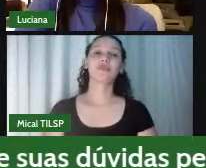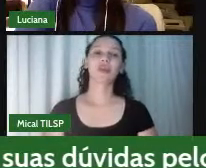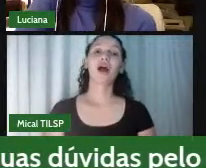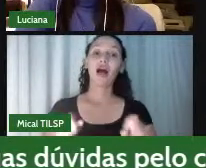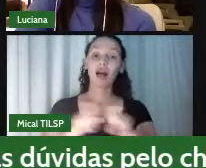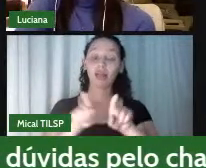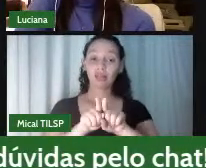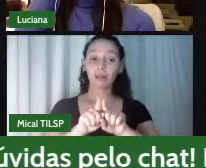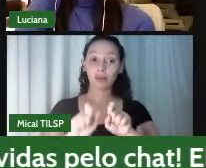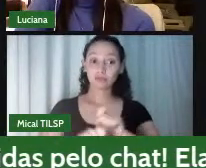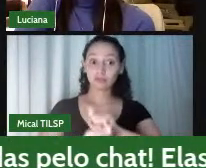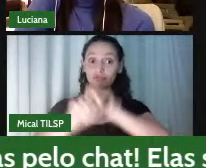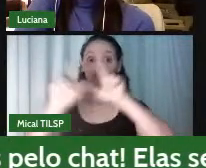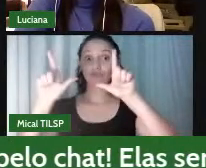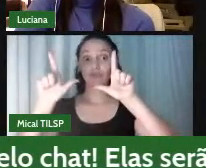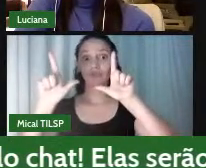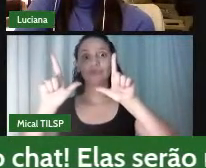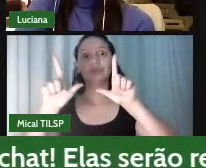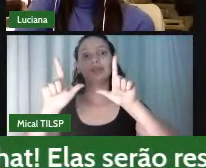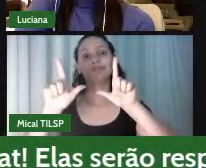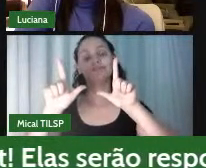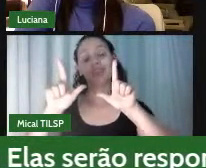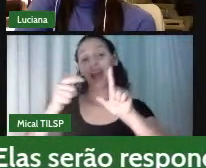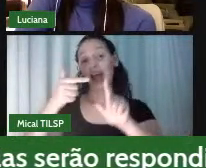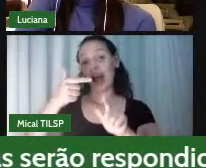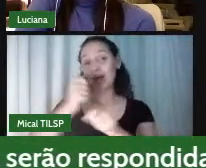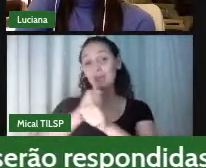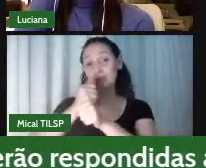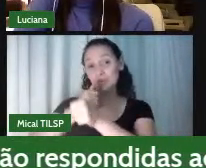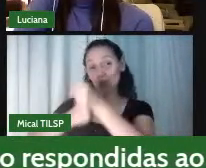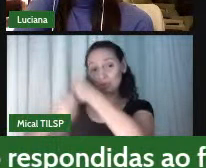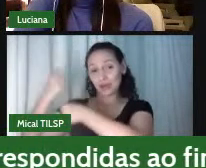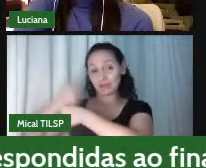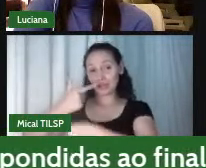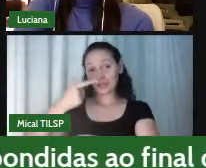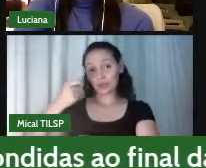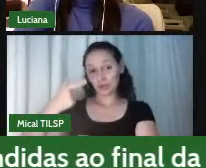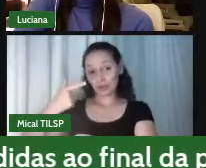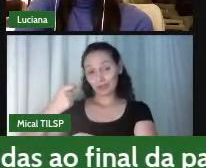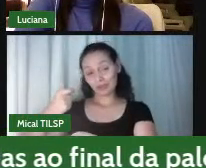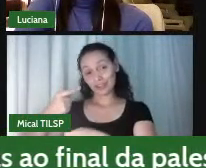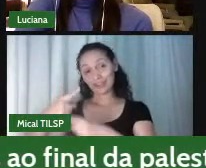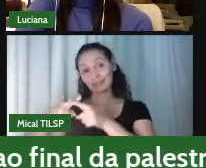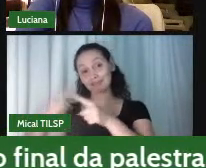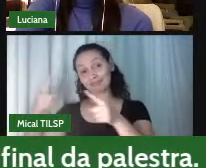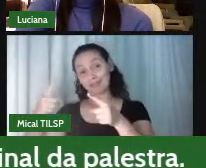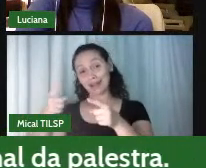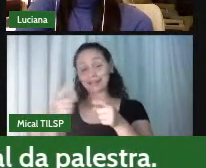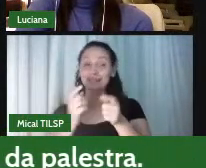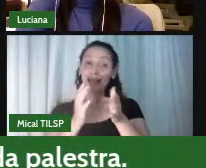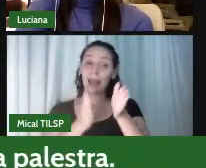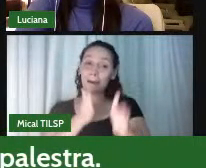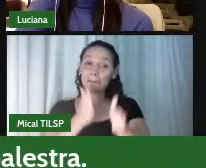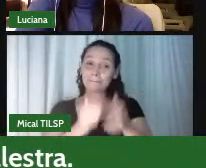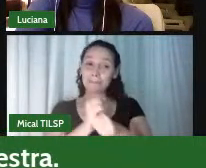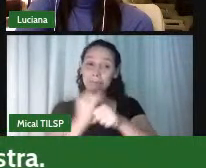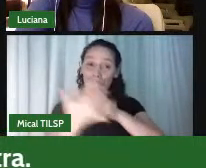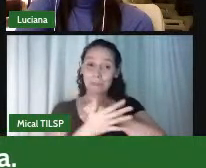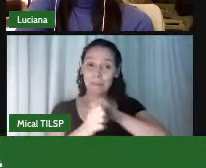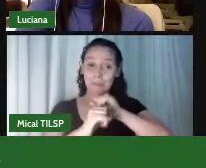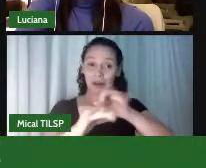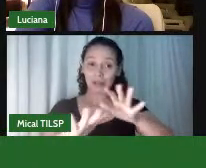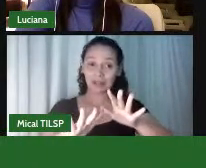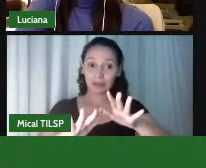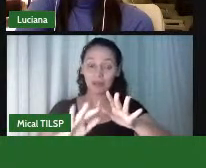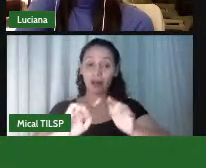também, né? Teria sido realizado em 2020, pelas razões óbvias aí da pandemia, foi adiado, e ele vai